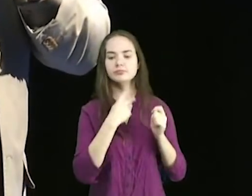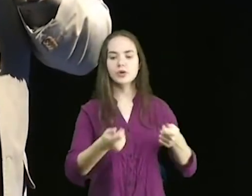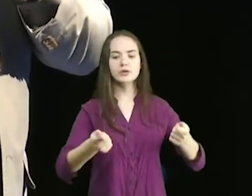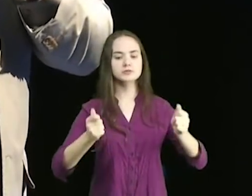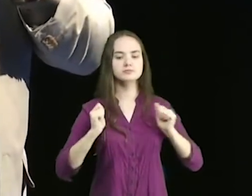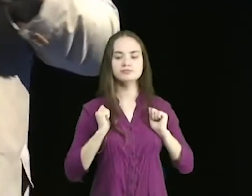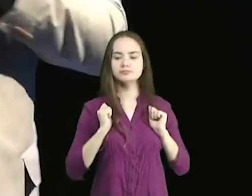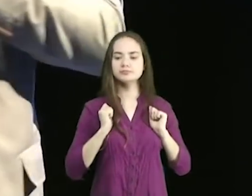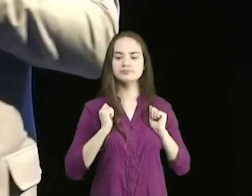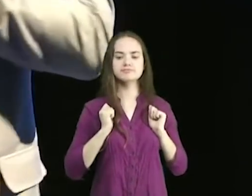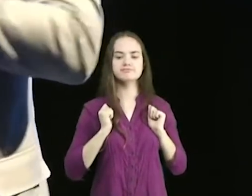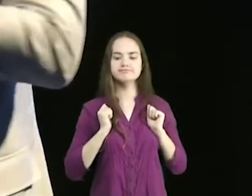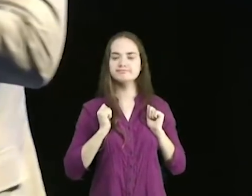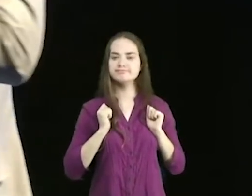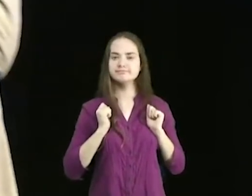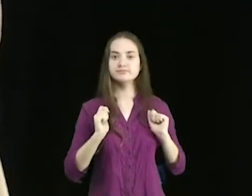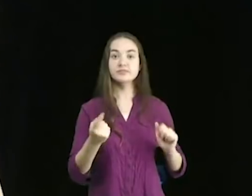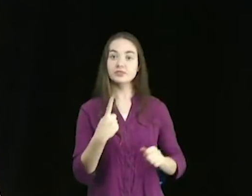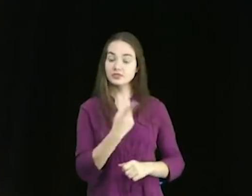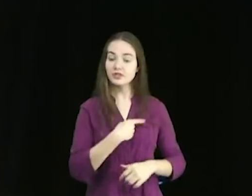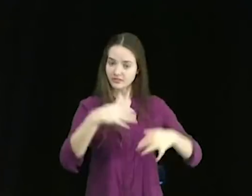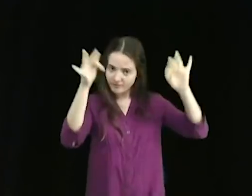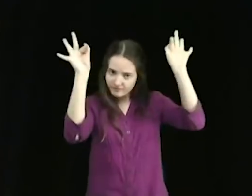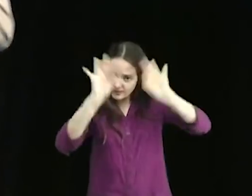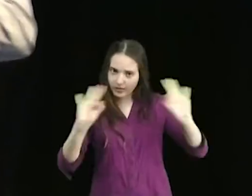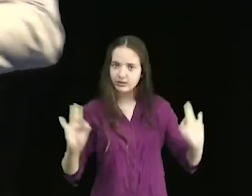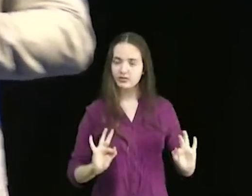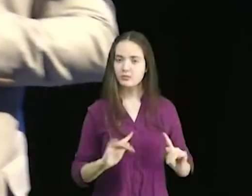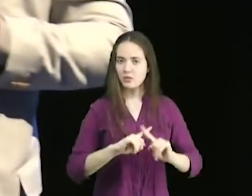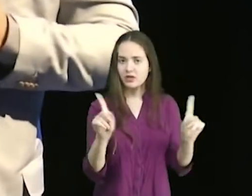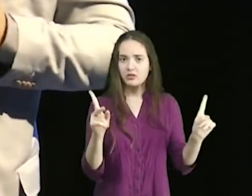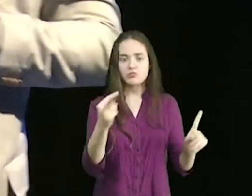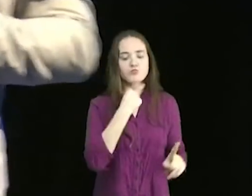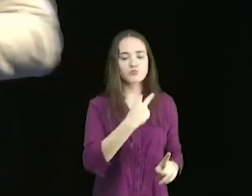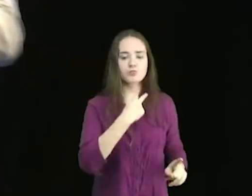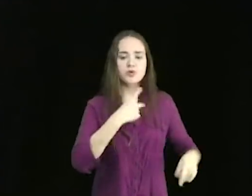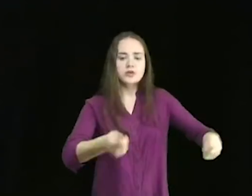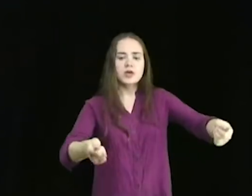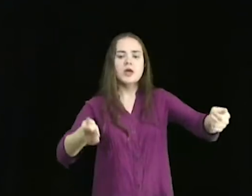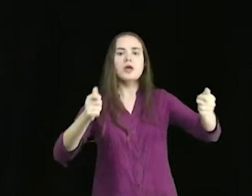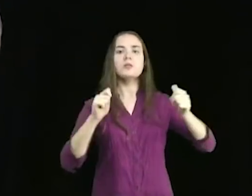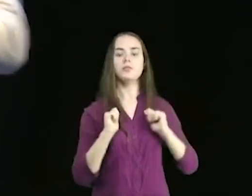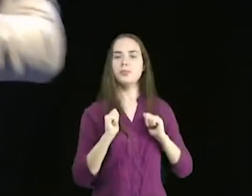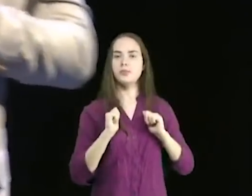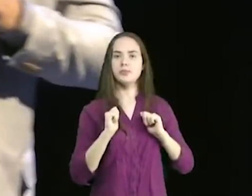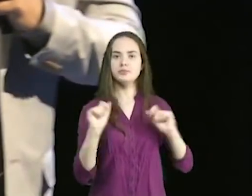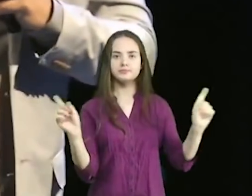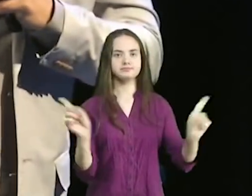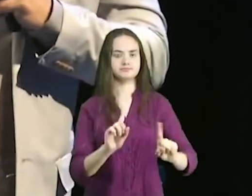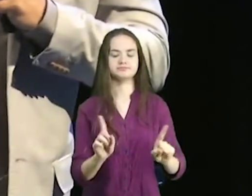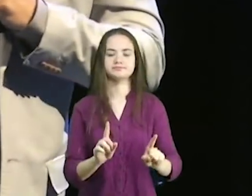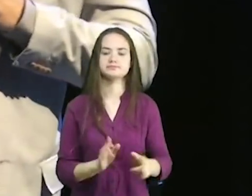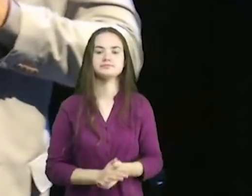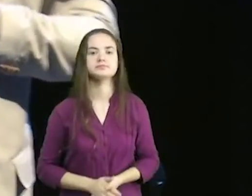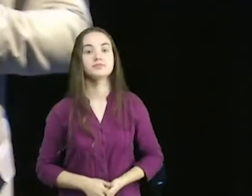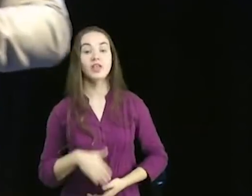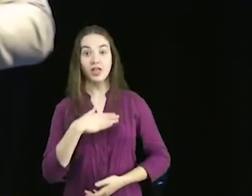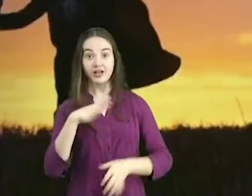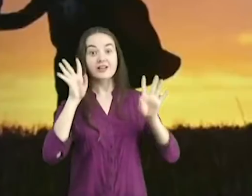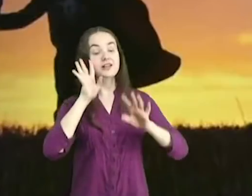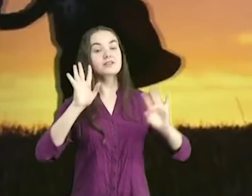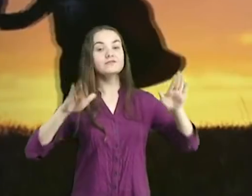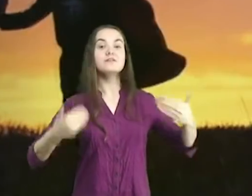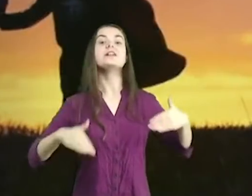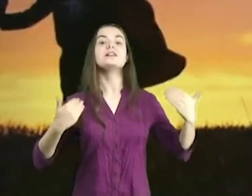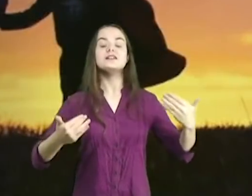A gente fica feliz, perdão, mas não fica satisfeito. É isso. Fique contente, mas